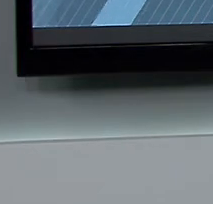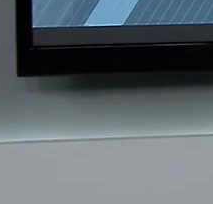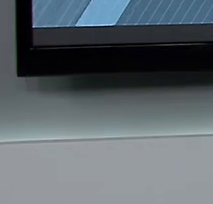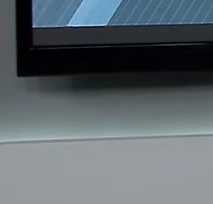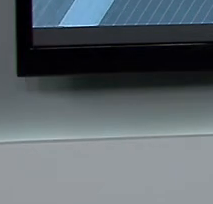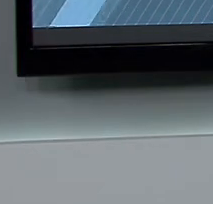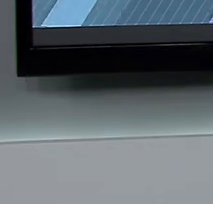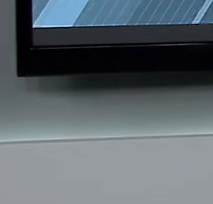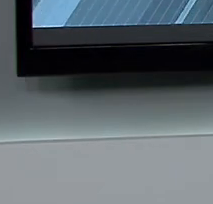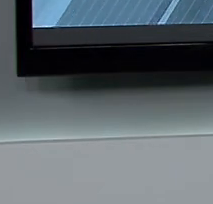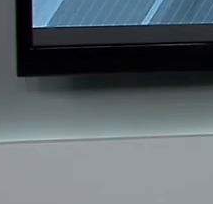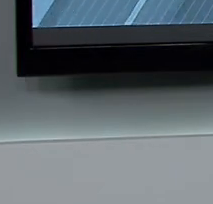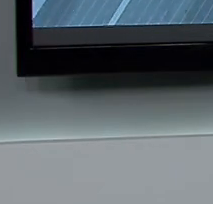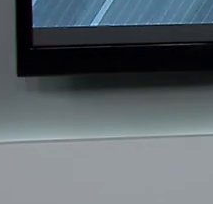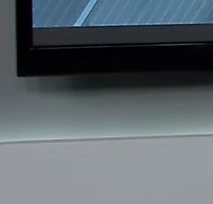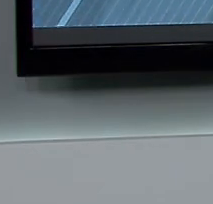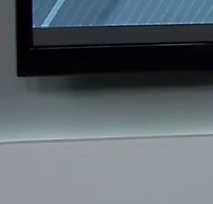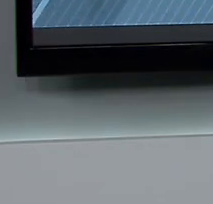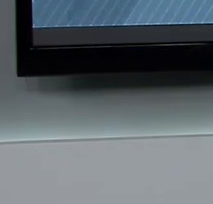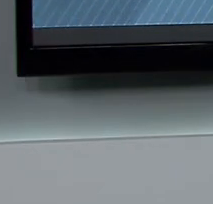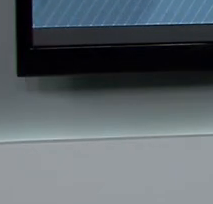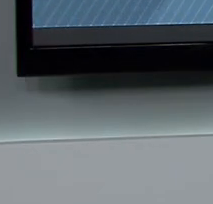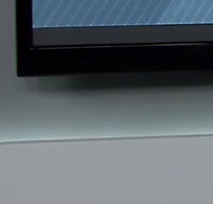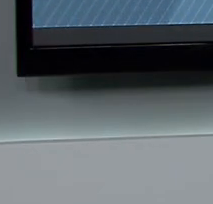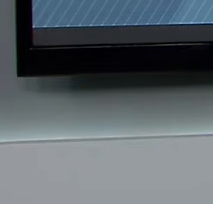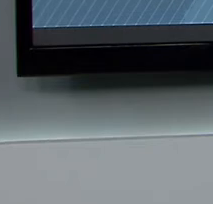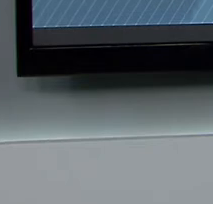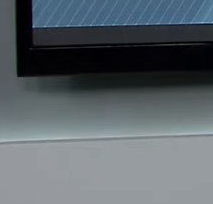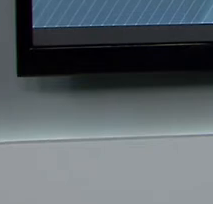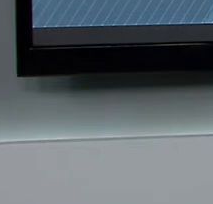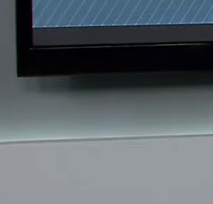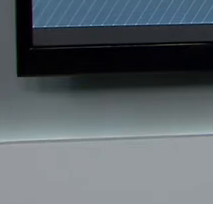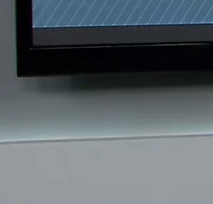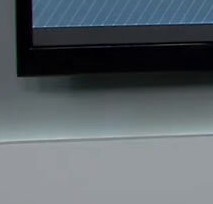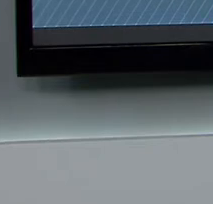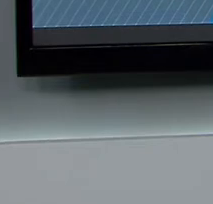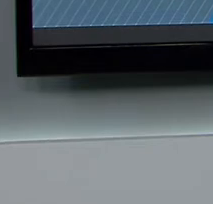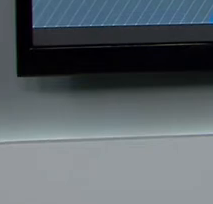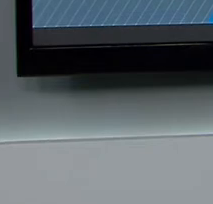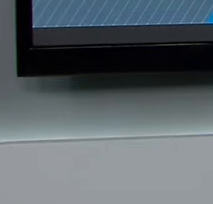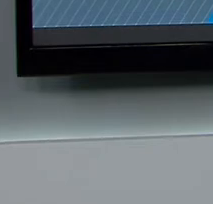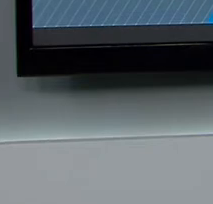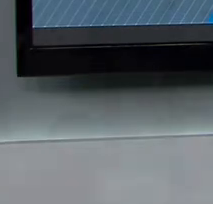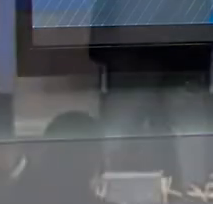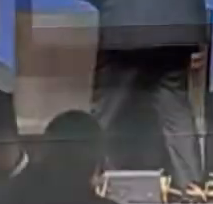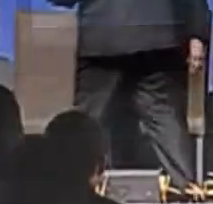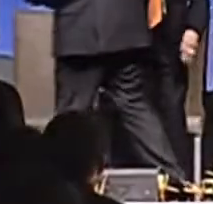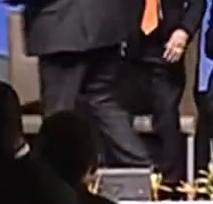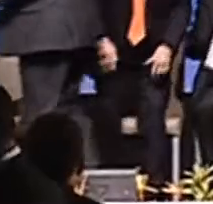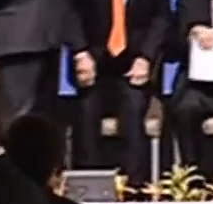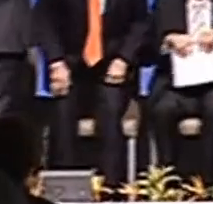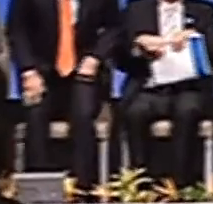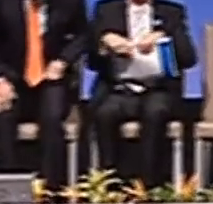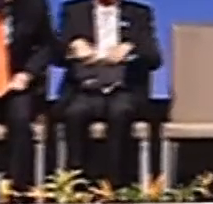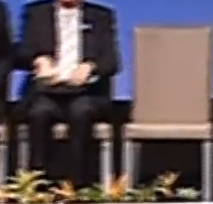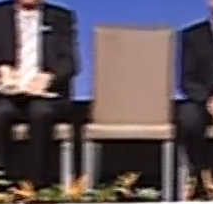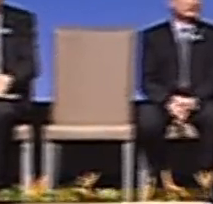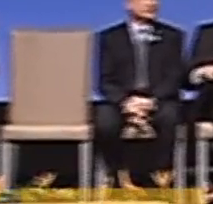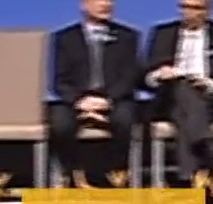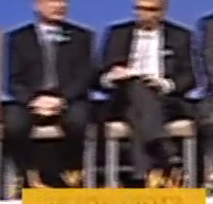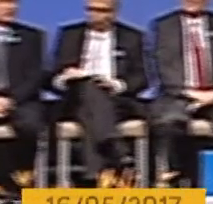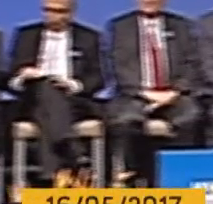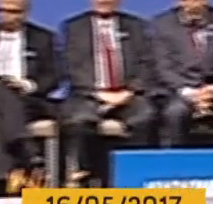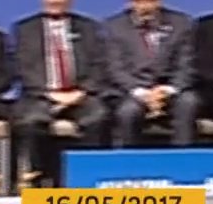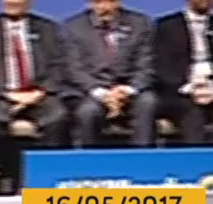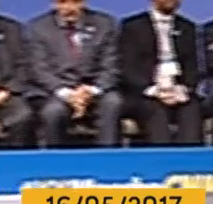Olá, interrompemos a programação para acompanhar ao vivo a participação do presidente Michel Temer na abertura da 20ª Marcha A Brasília